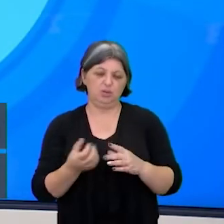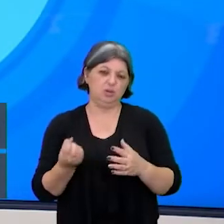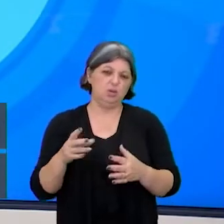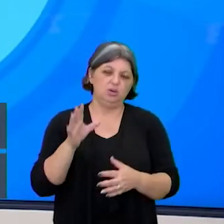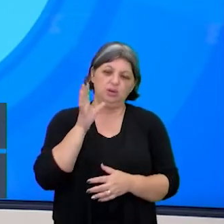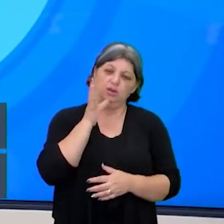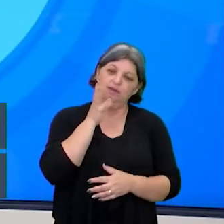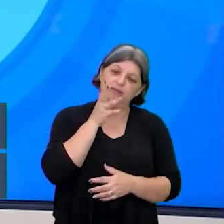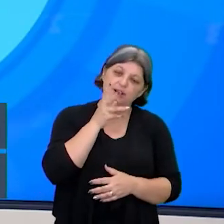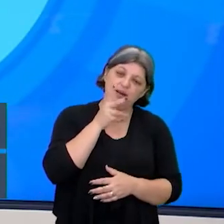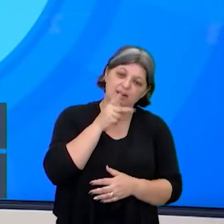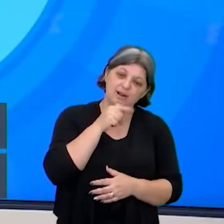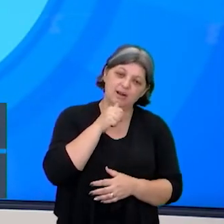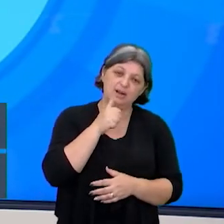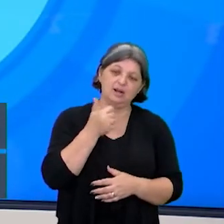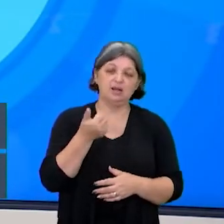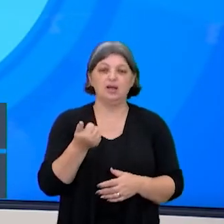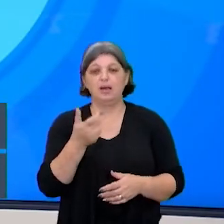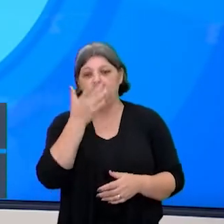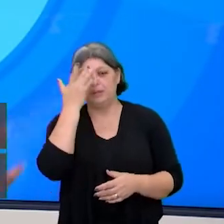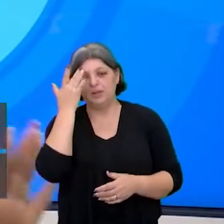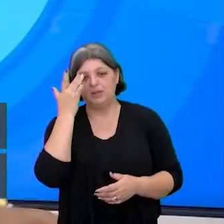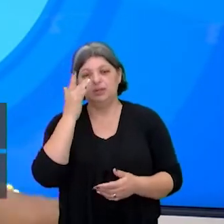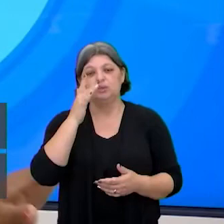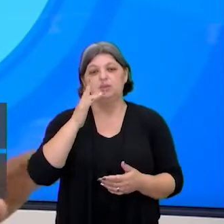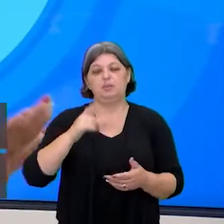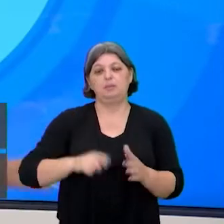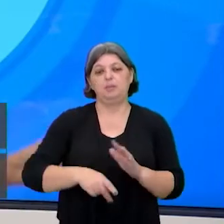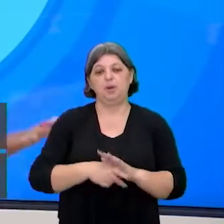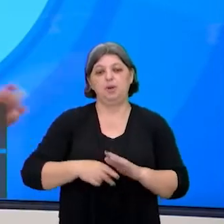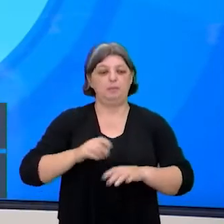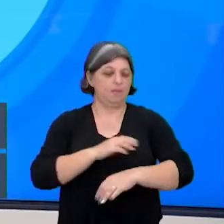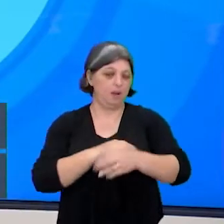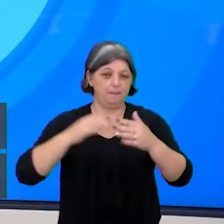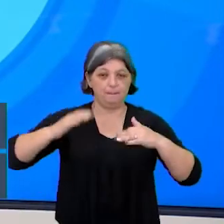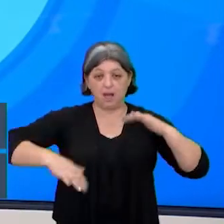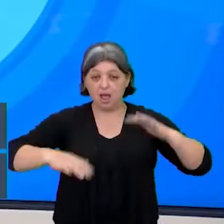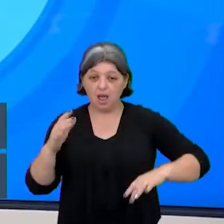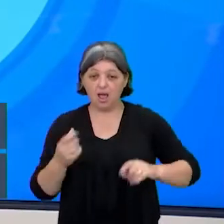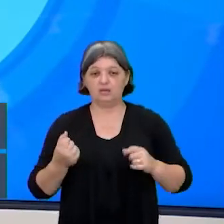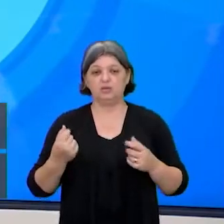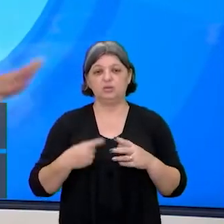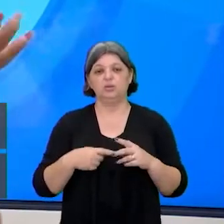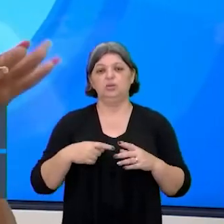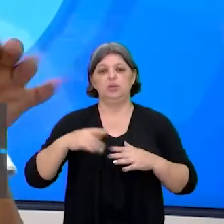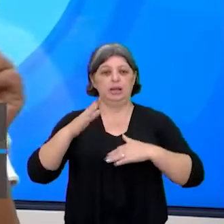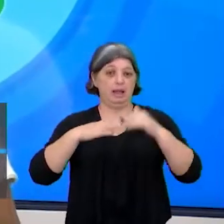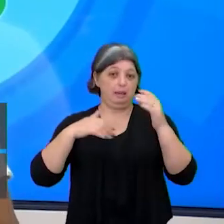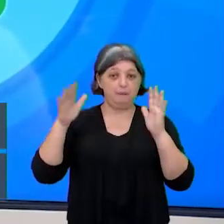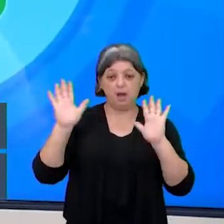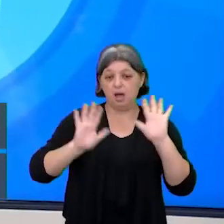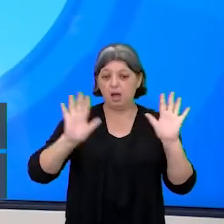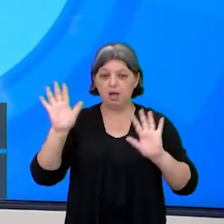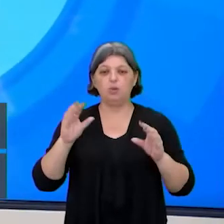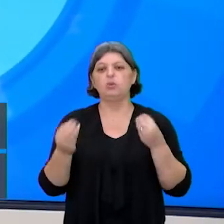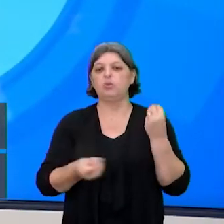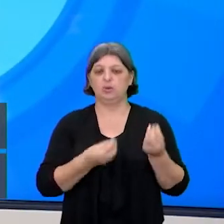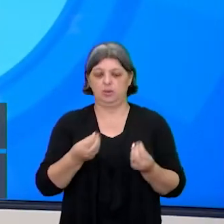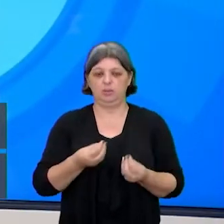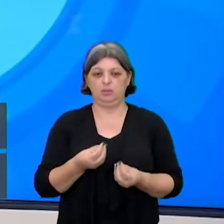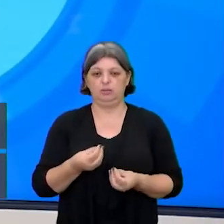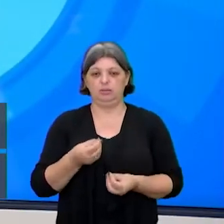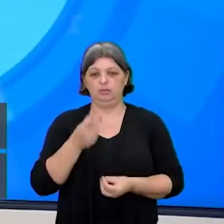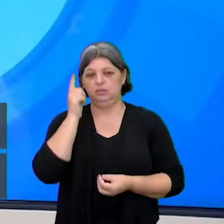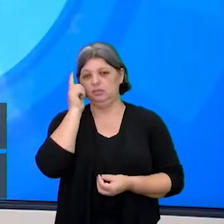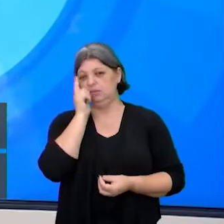mais lentos? A pessoa movimenta muito os braços, a parte da palma da mão, as palmas das mãos. Como que você consegue fazer